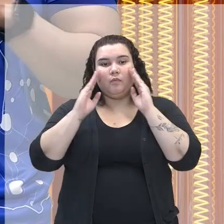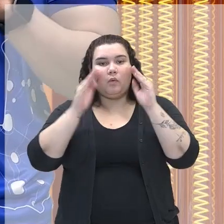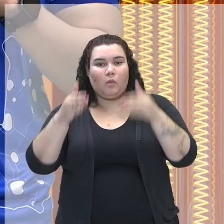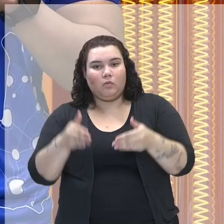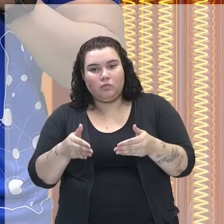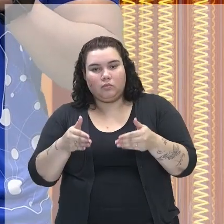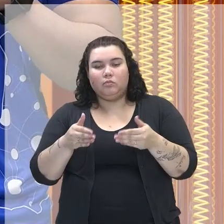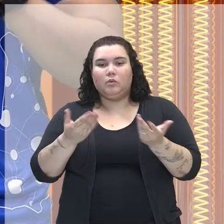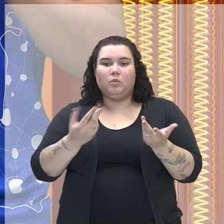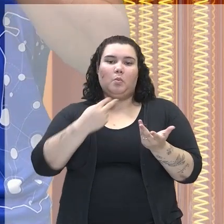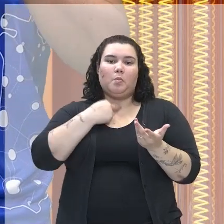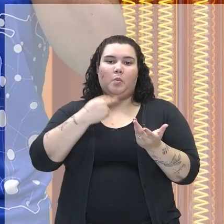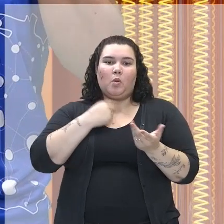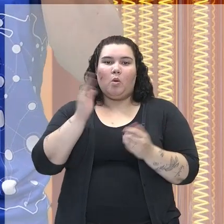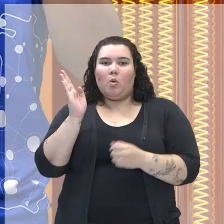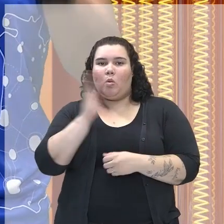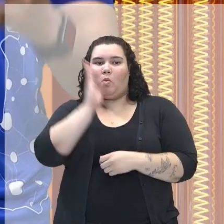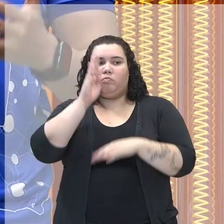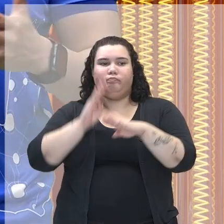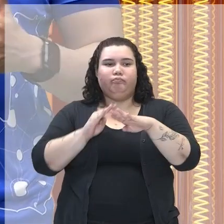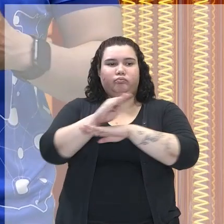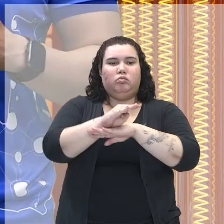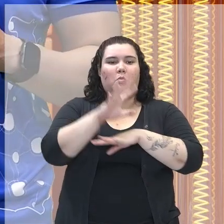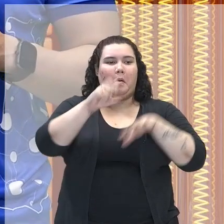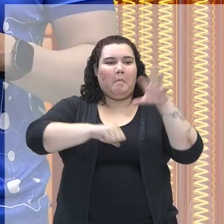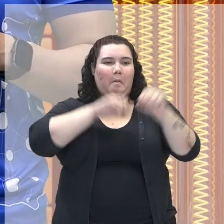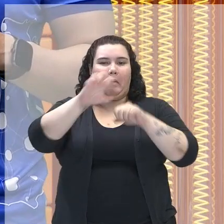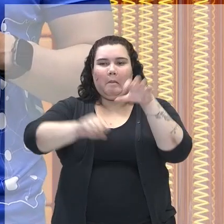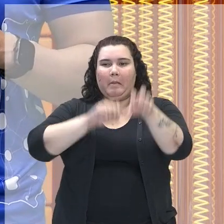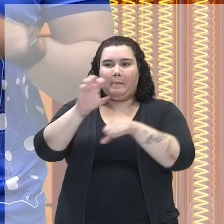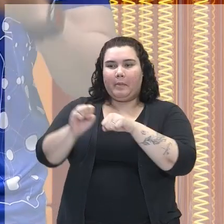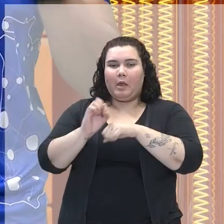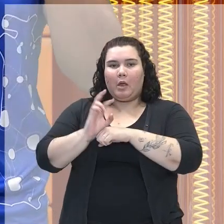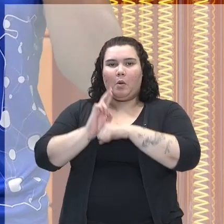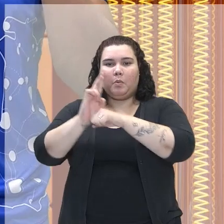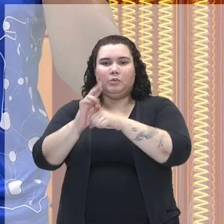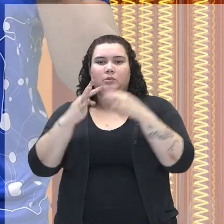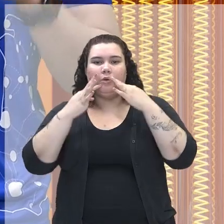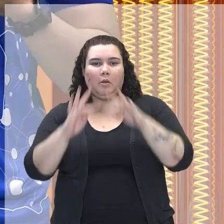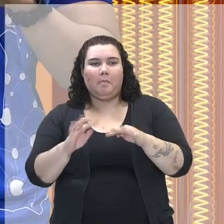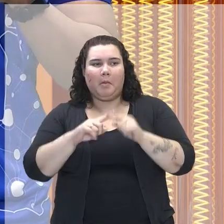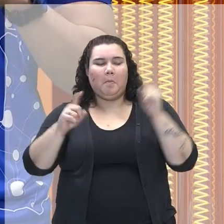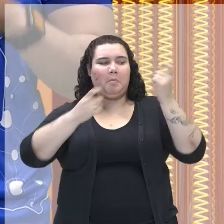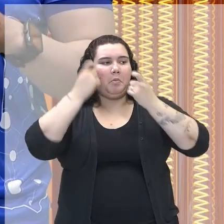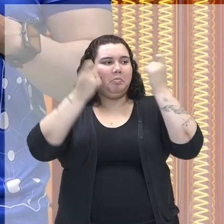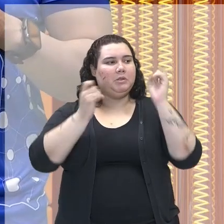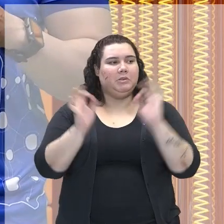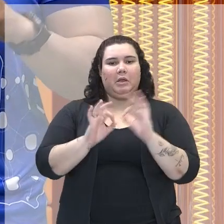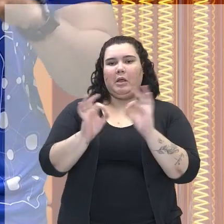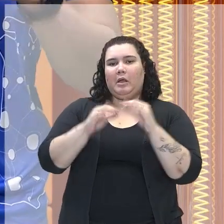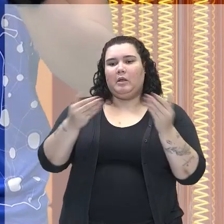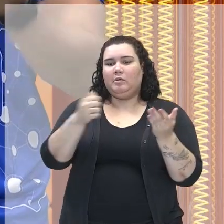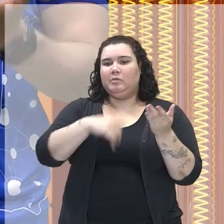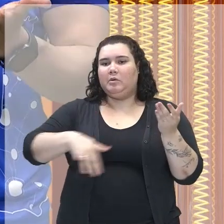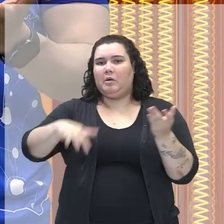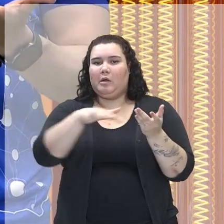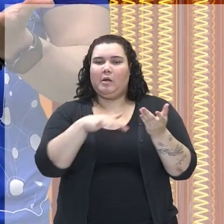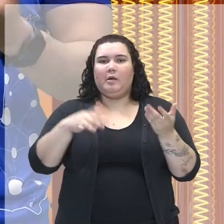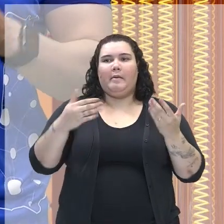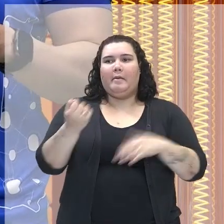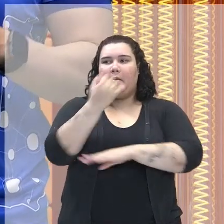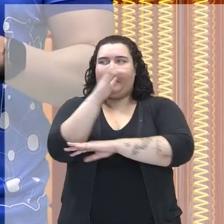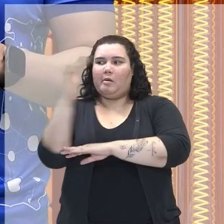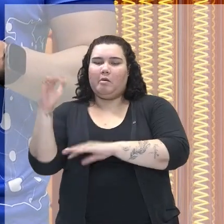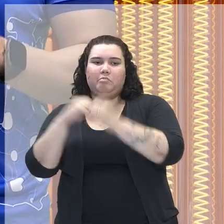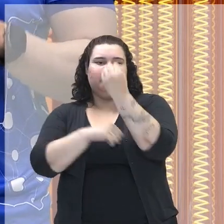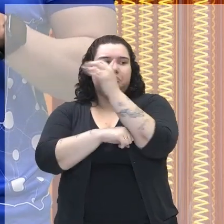para chegar e achar que a gente só vai tirar esses recursos daqui sem se preocupar com a questão ambiental, sem se preocupar